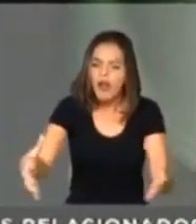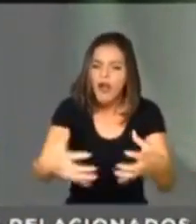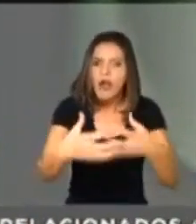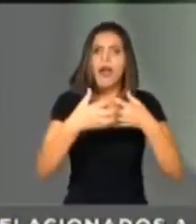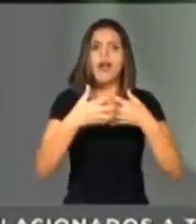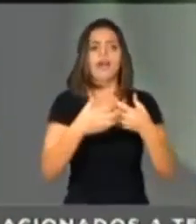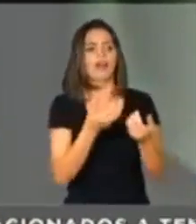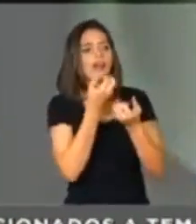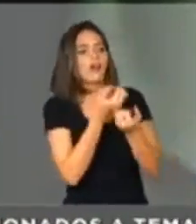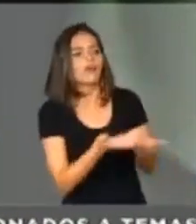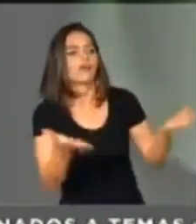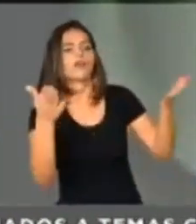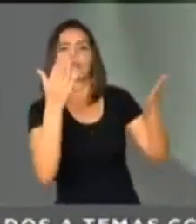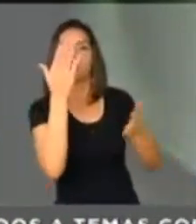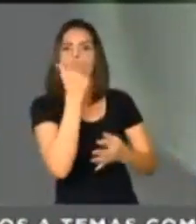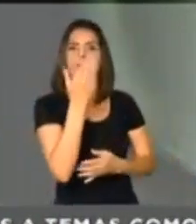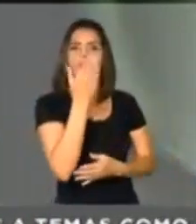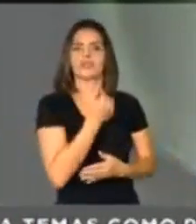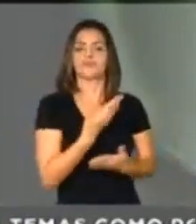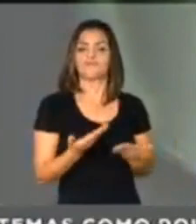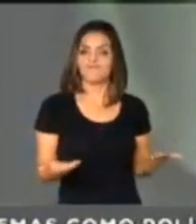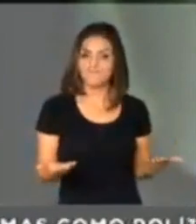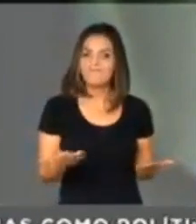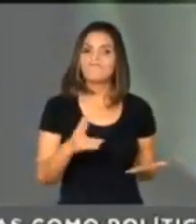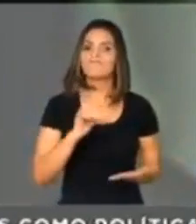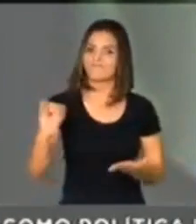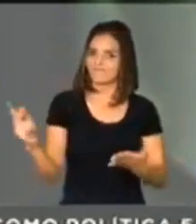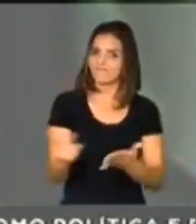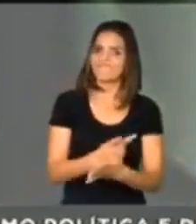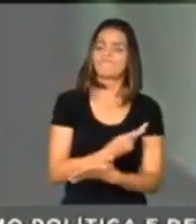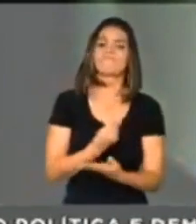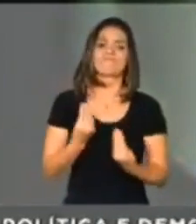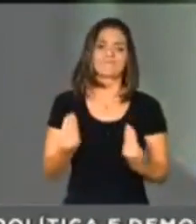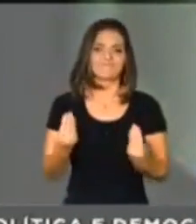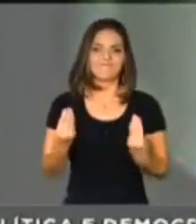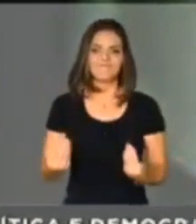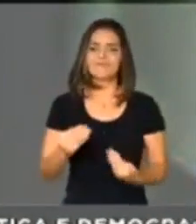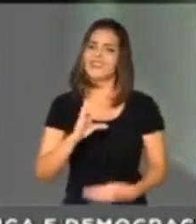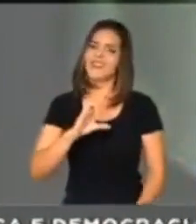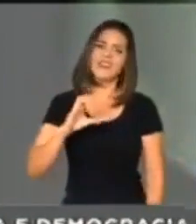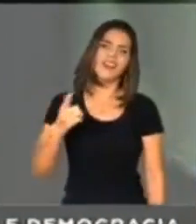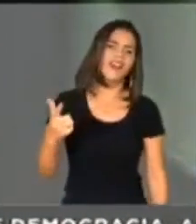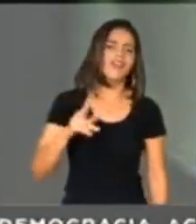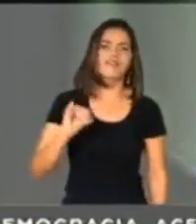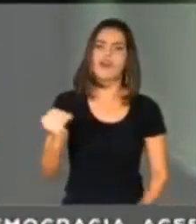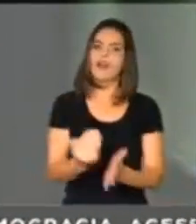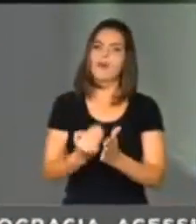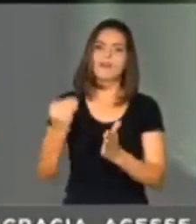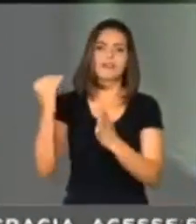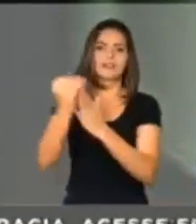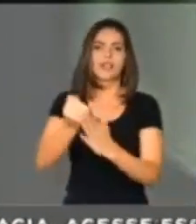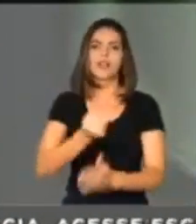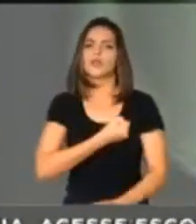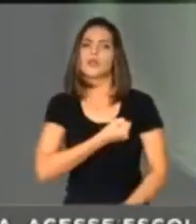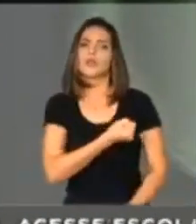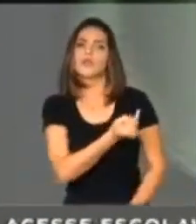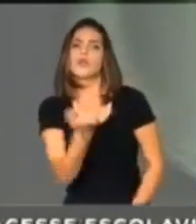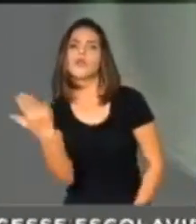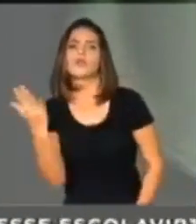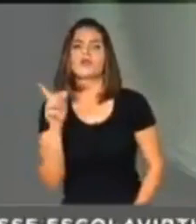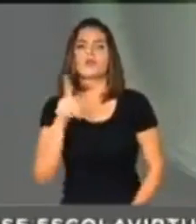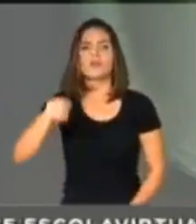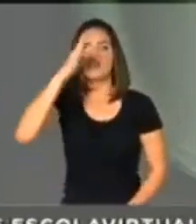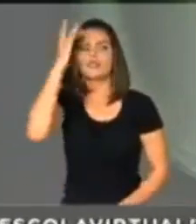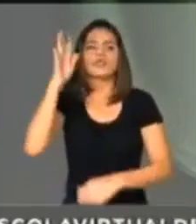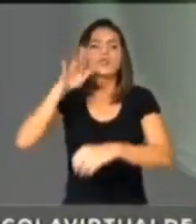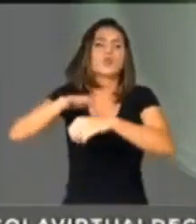carga que vai ser introduzida nas plantações e que vai, evidentemente, aumentar o número de doenças do povo. Por isso,